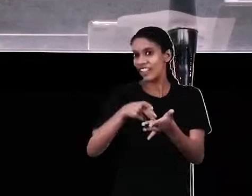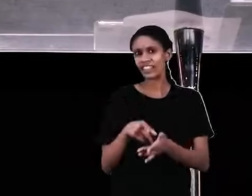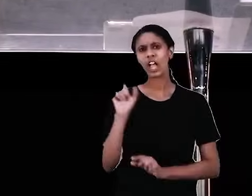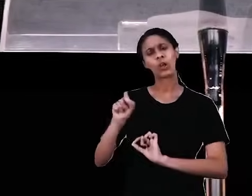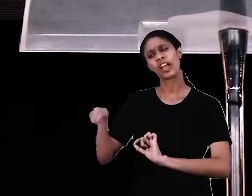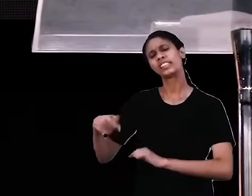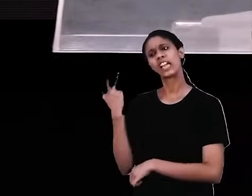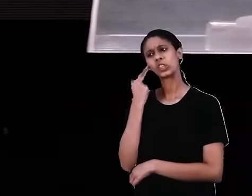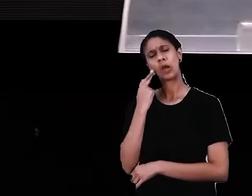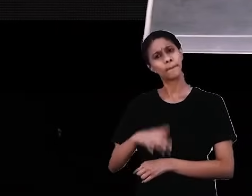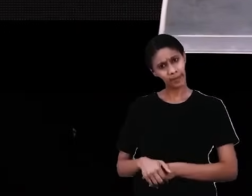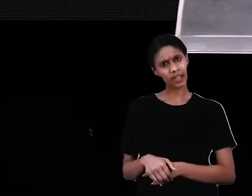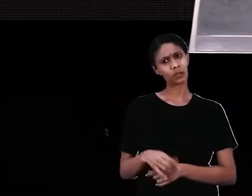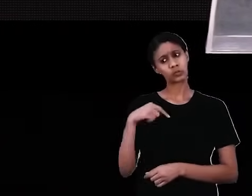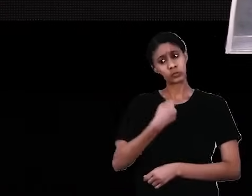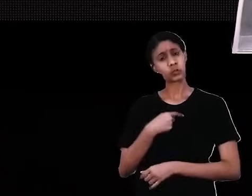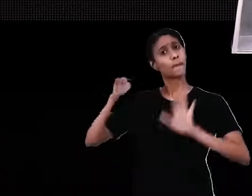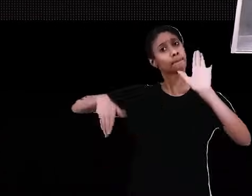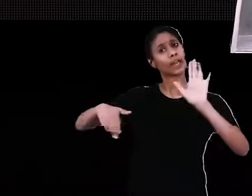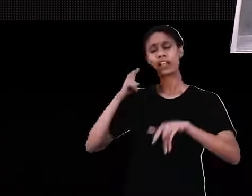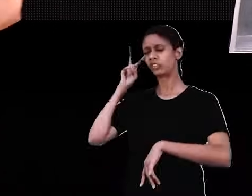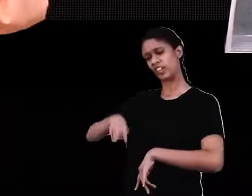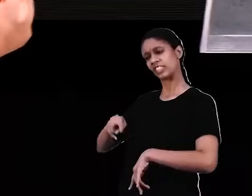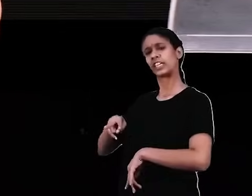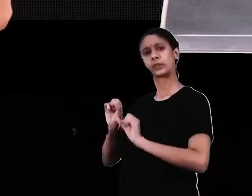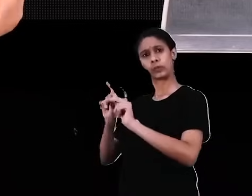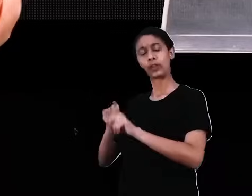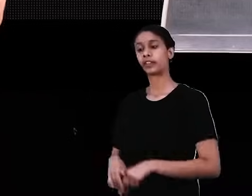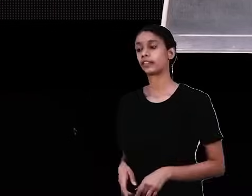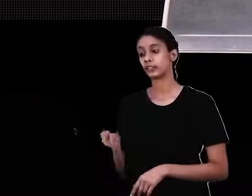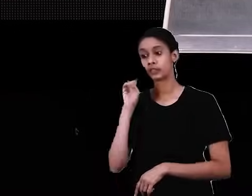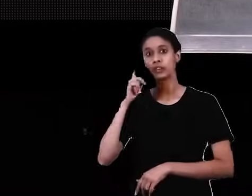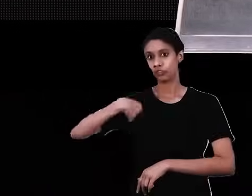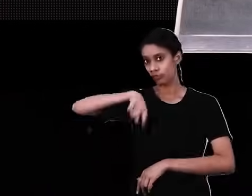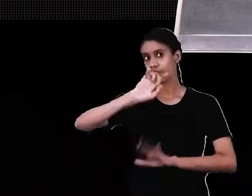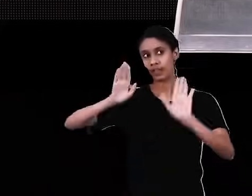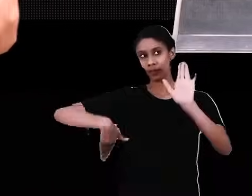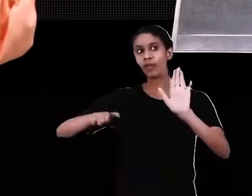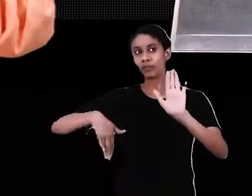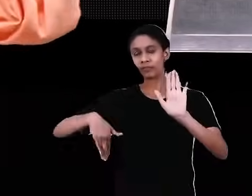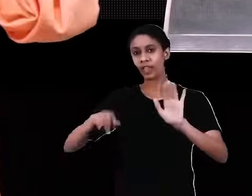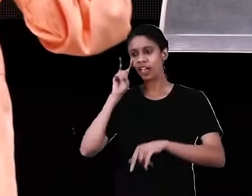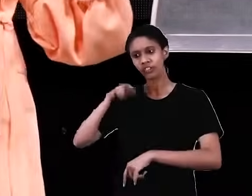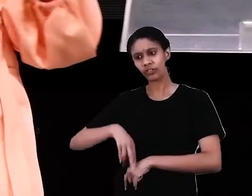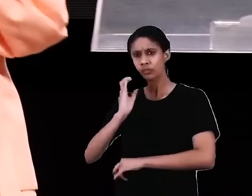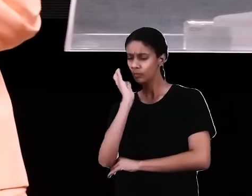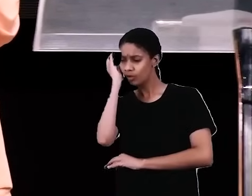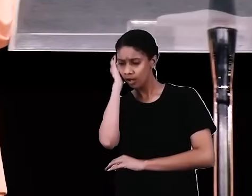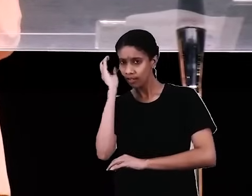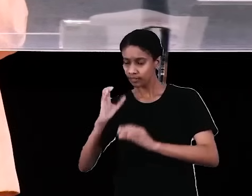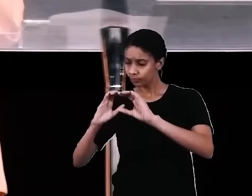coisa muito comum, porque a gente é de uma região de praia. E com certeza quando a gente foi pra praia, a gente já viu conchas, talvez